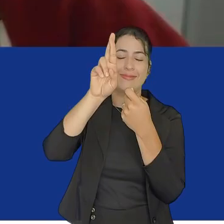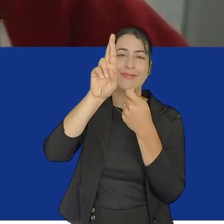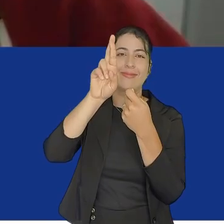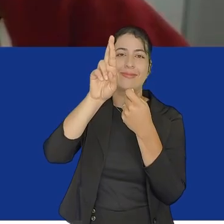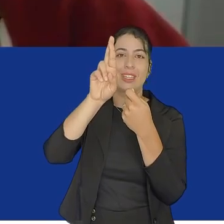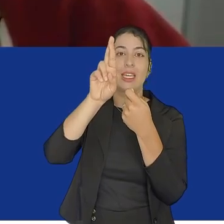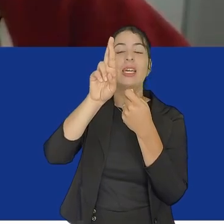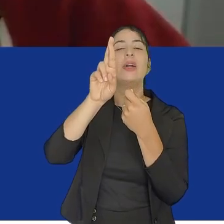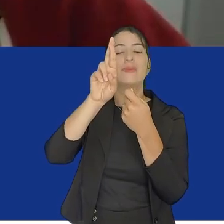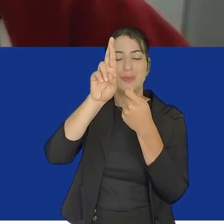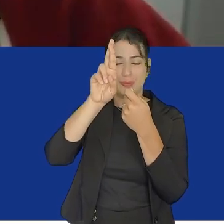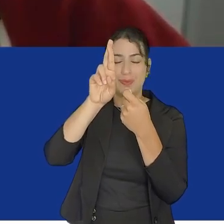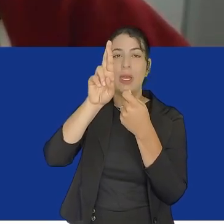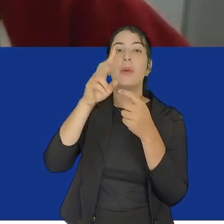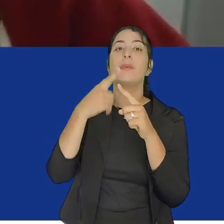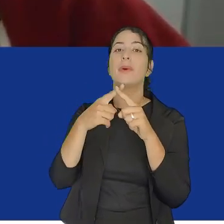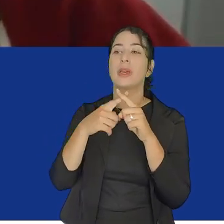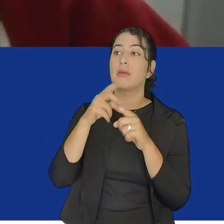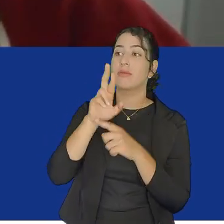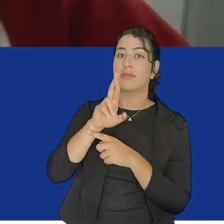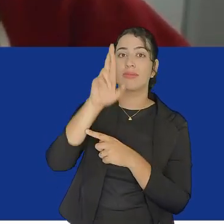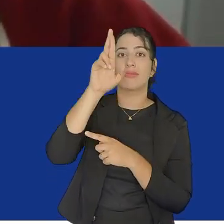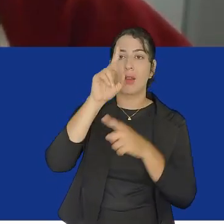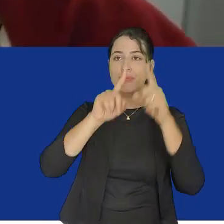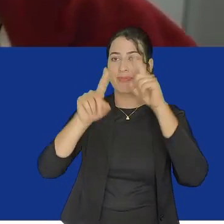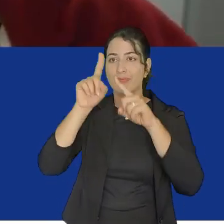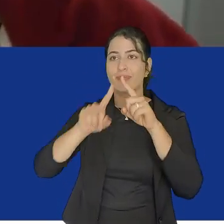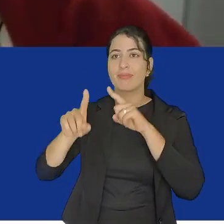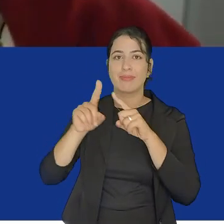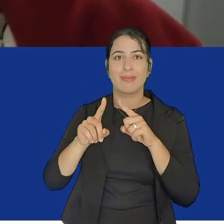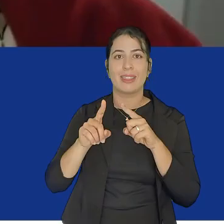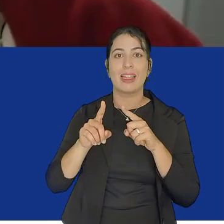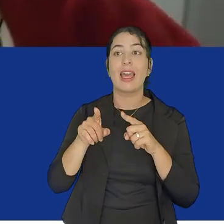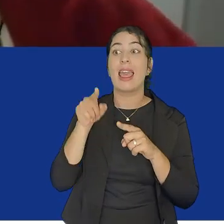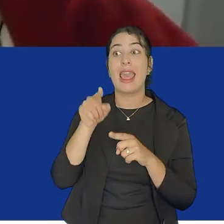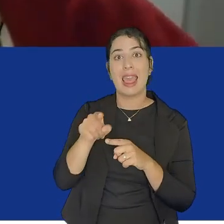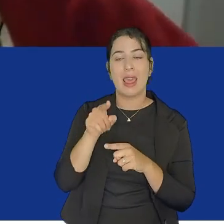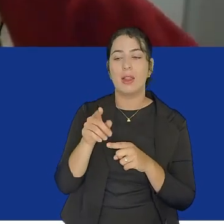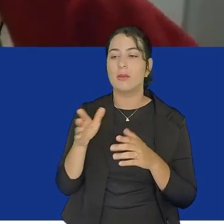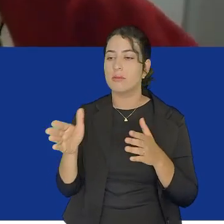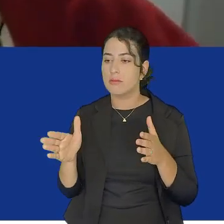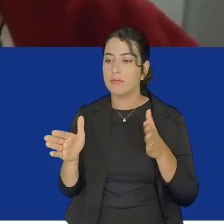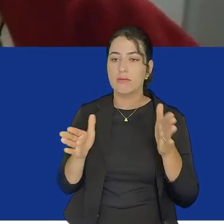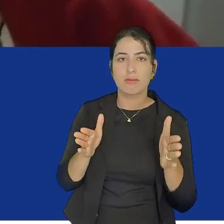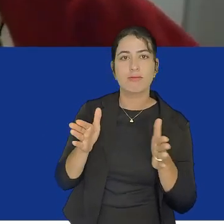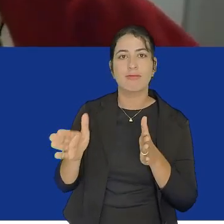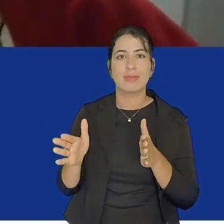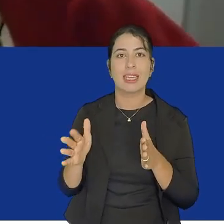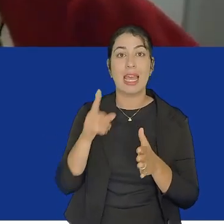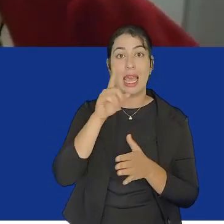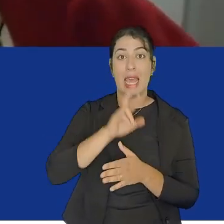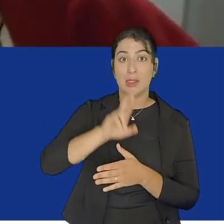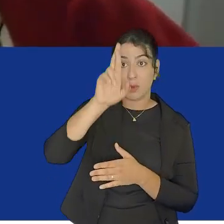lugares. Ela dá margem do que é permitido, do que não é. É ela que diz se as relações são importantes ou